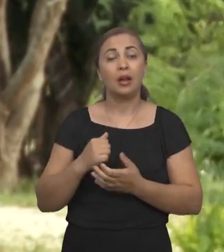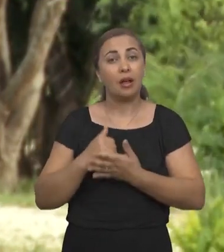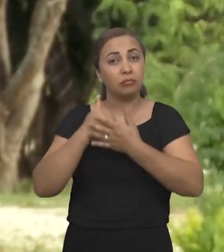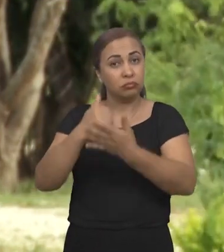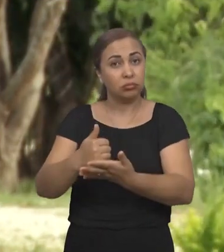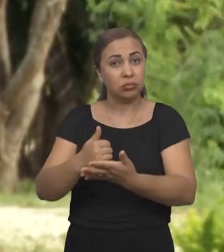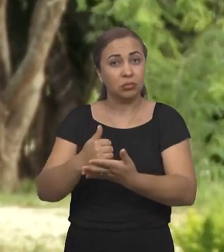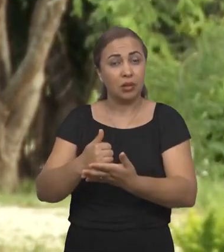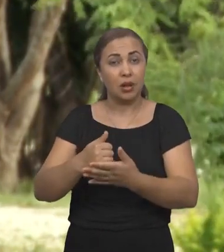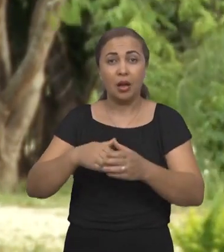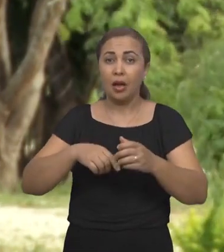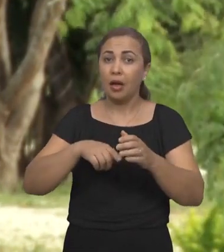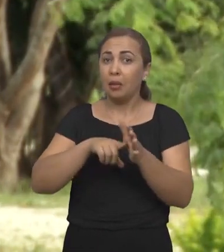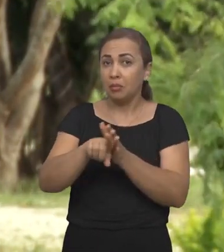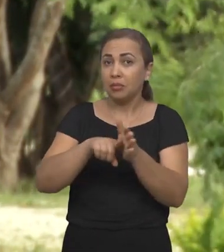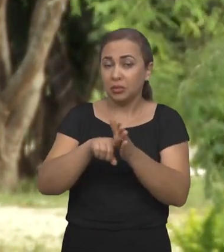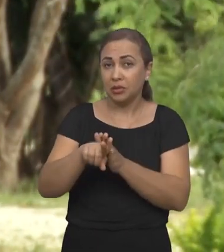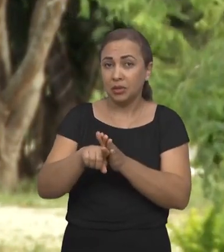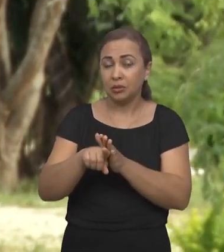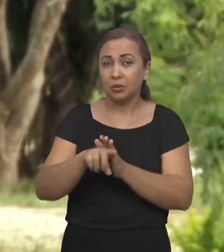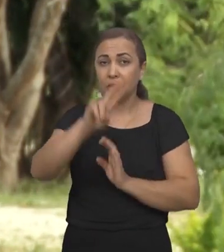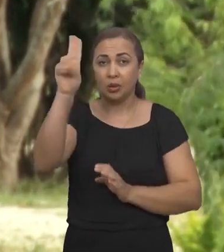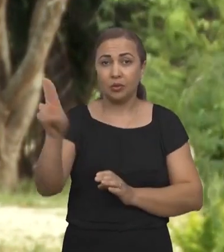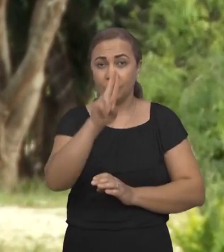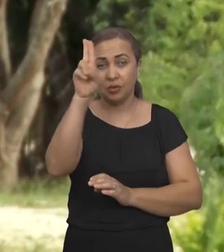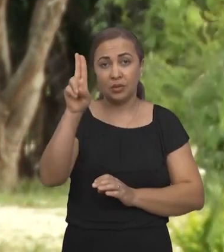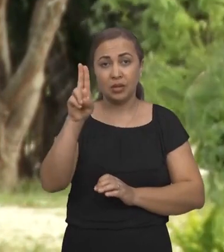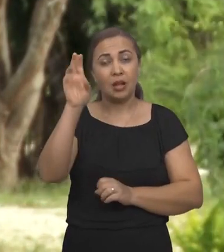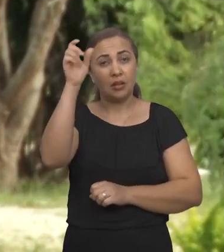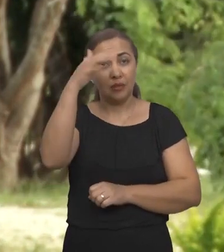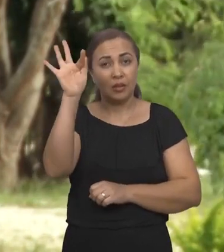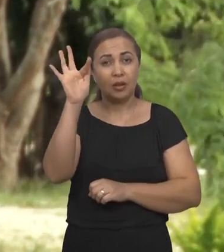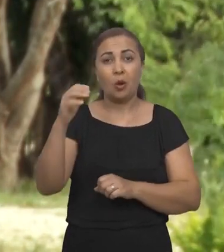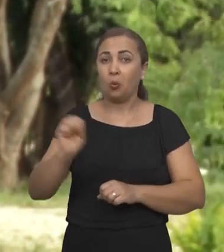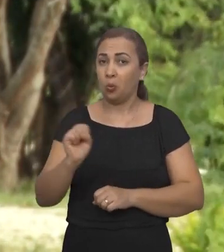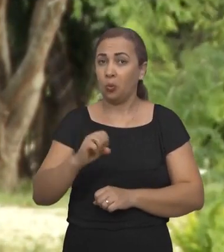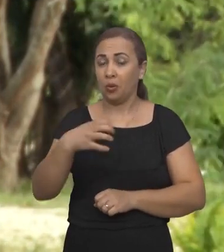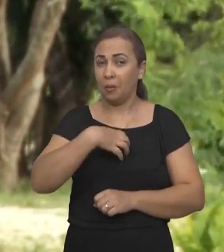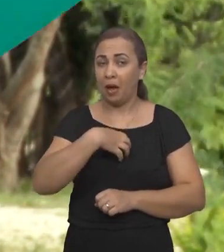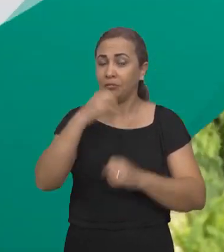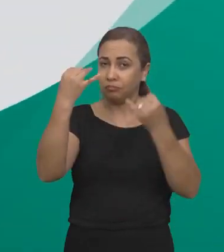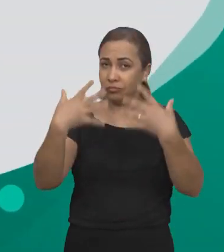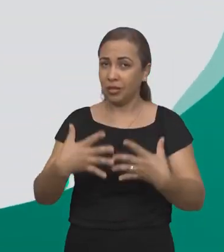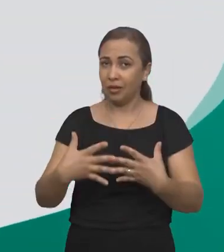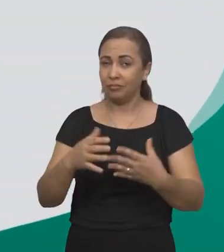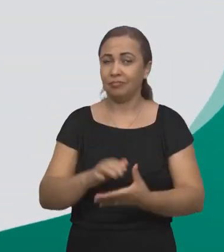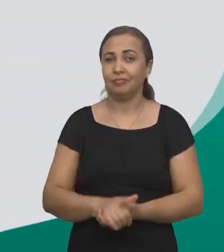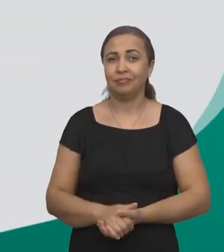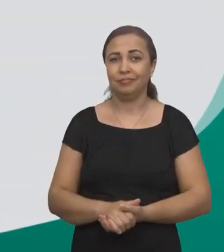E pesquisadores da Universidade Federal do Sul da Bahia explicam para a gente como funciona.